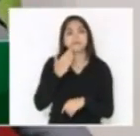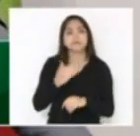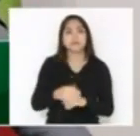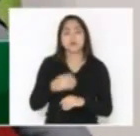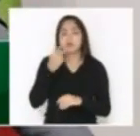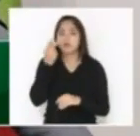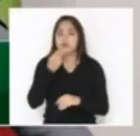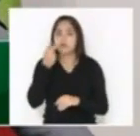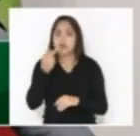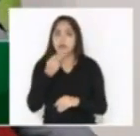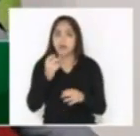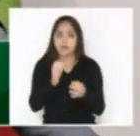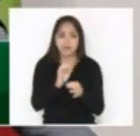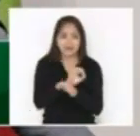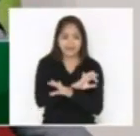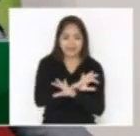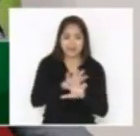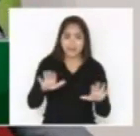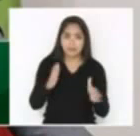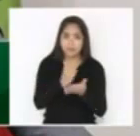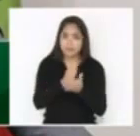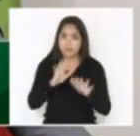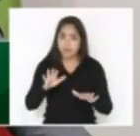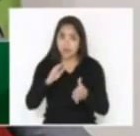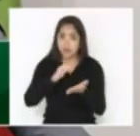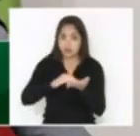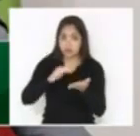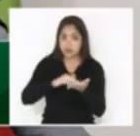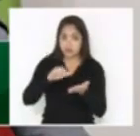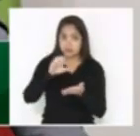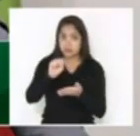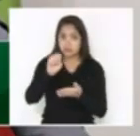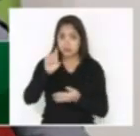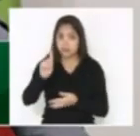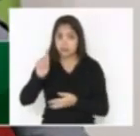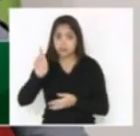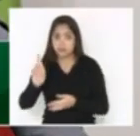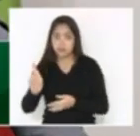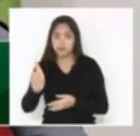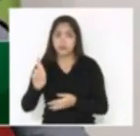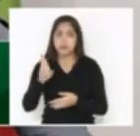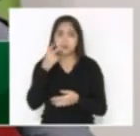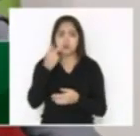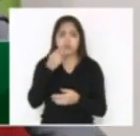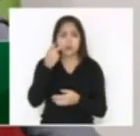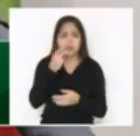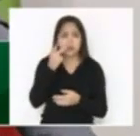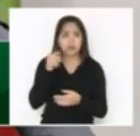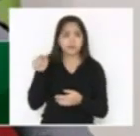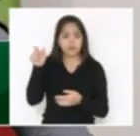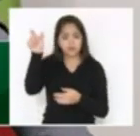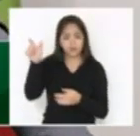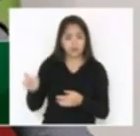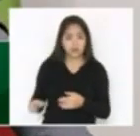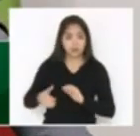falava em extinção na campanha das secretarias regionais, pá, o Luiz Henrique